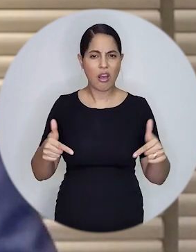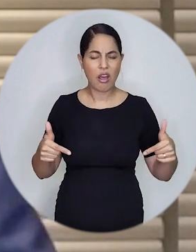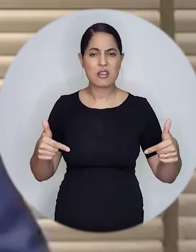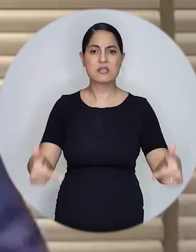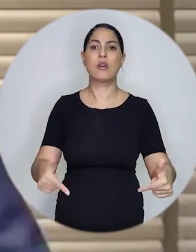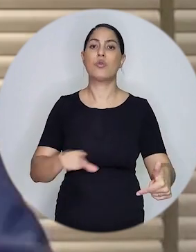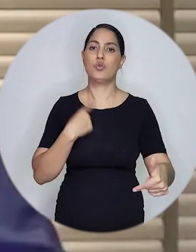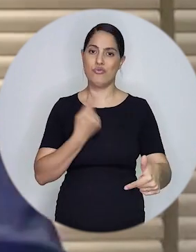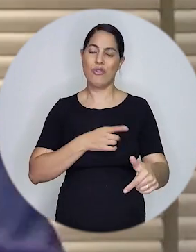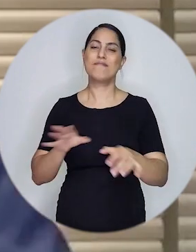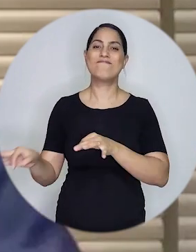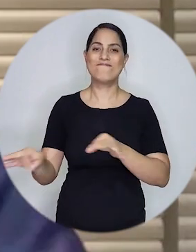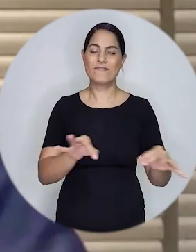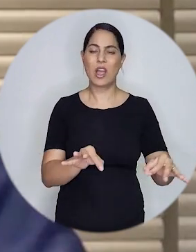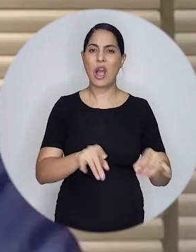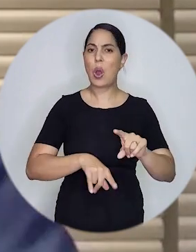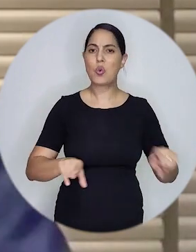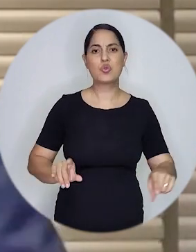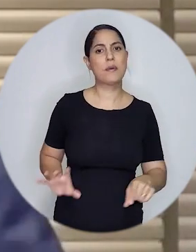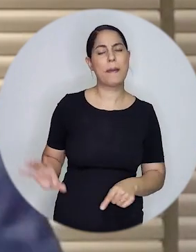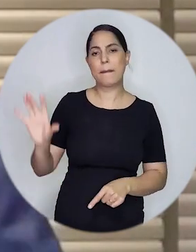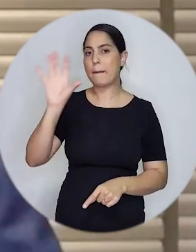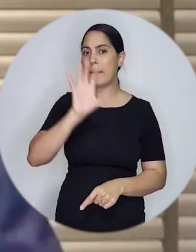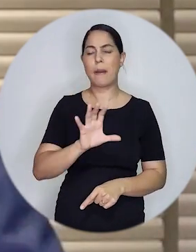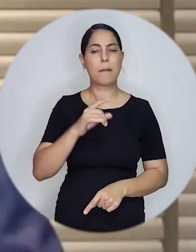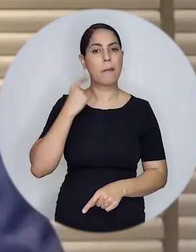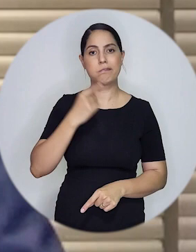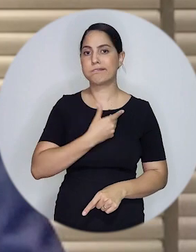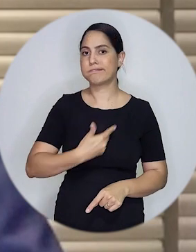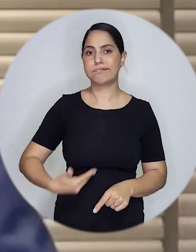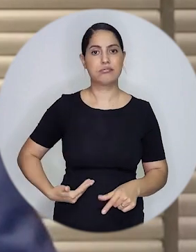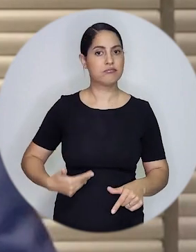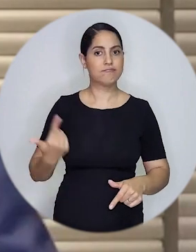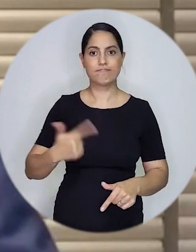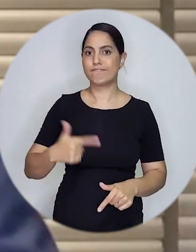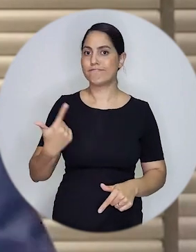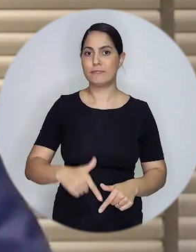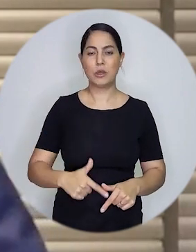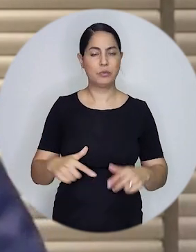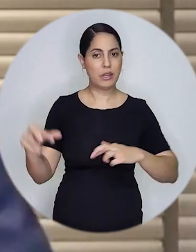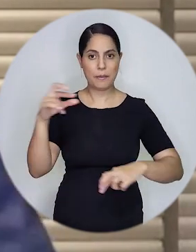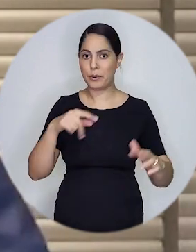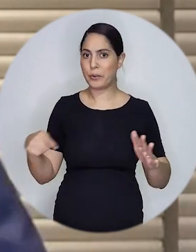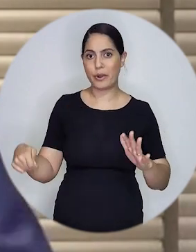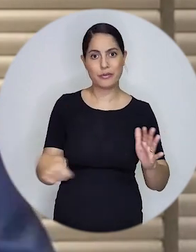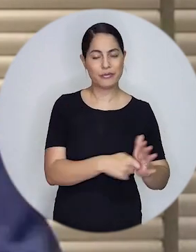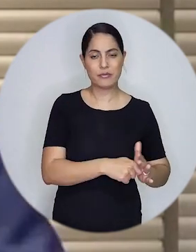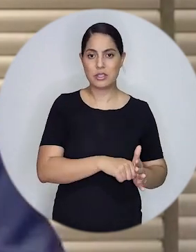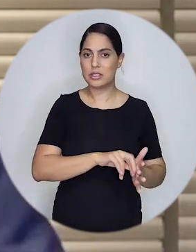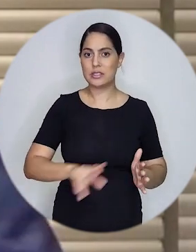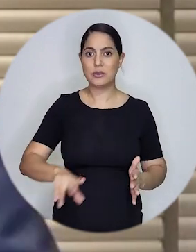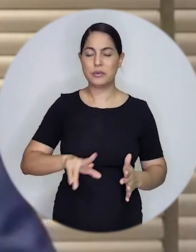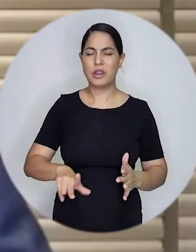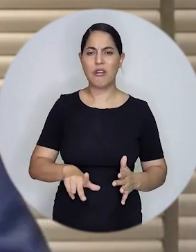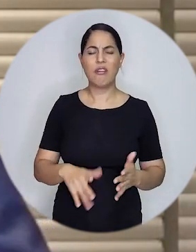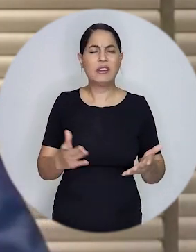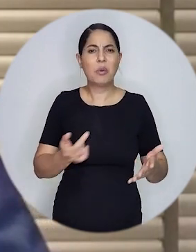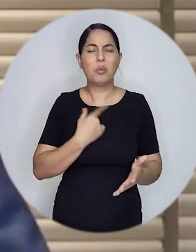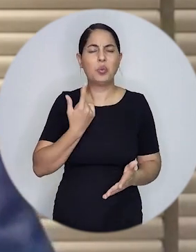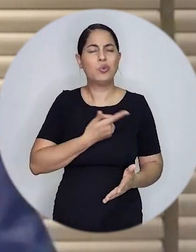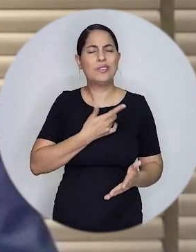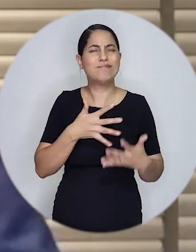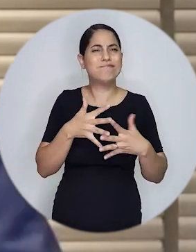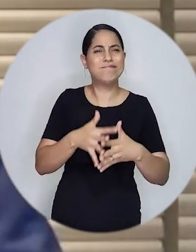dessa caminhada de um ano preparando esse provimento, nós vimos que alguns locais não têm procuradoria e há confusão de competência de